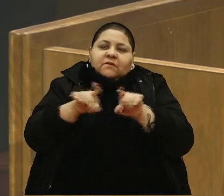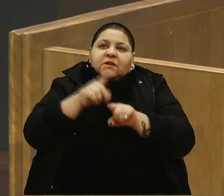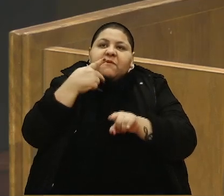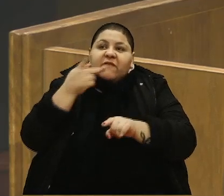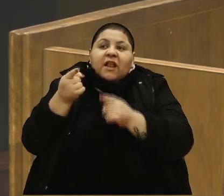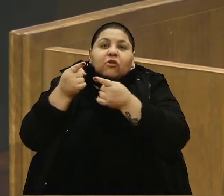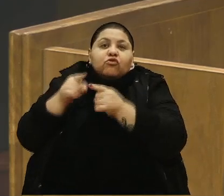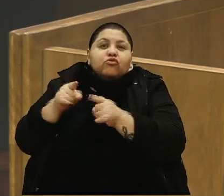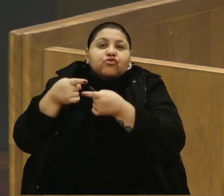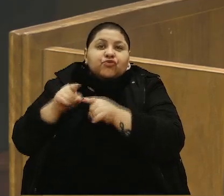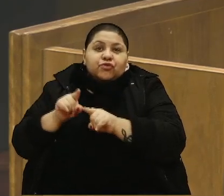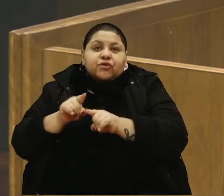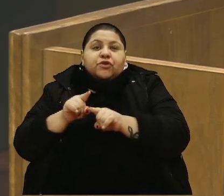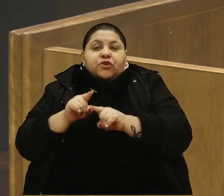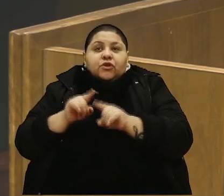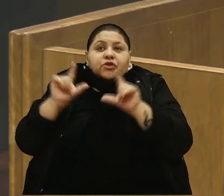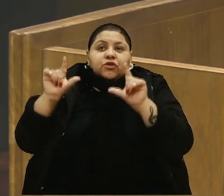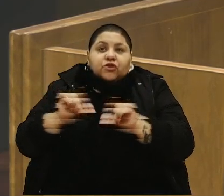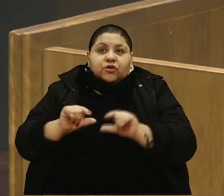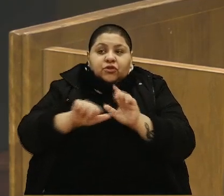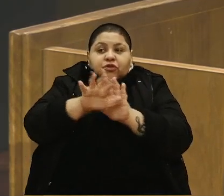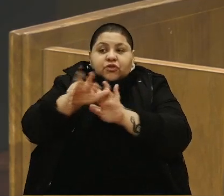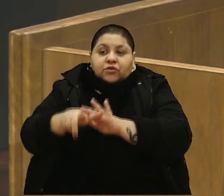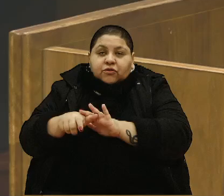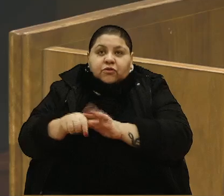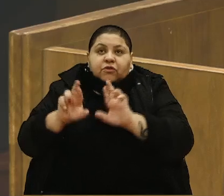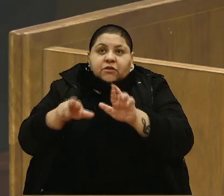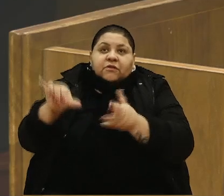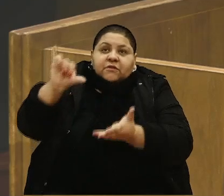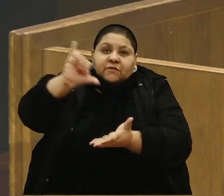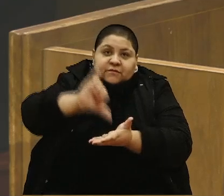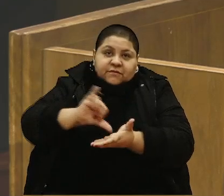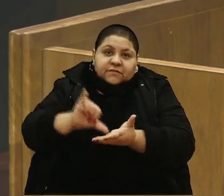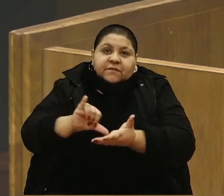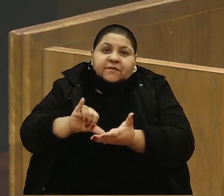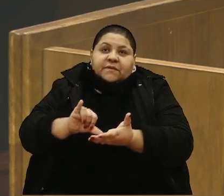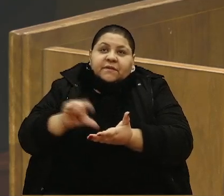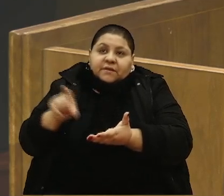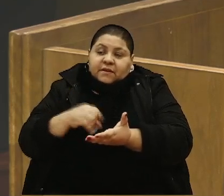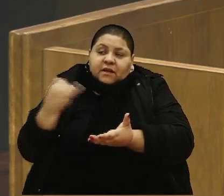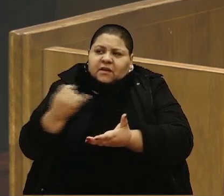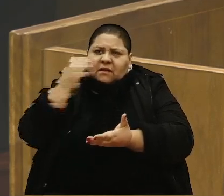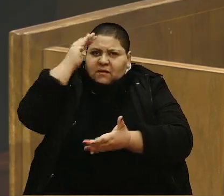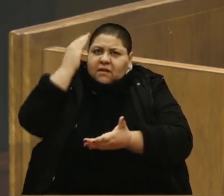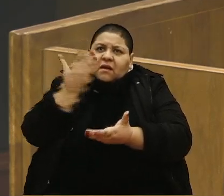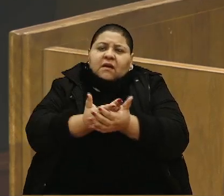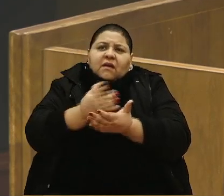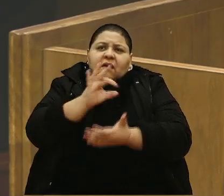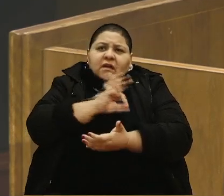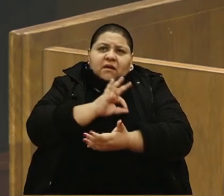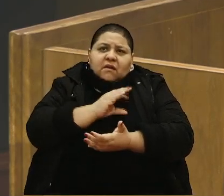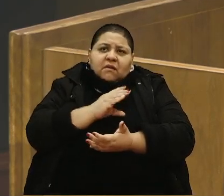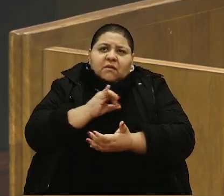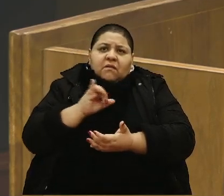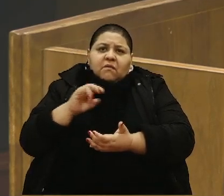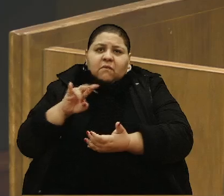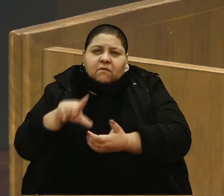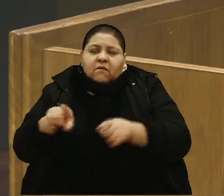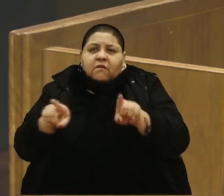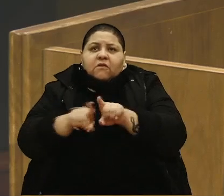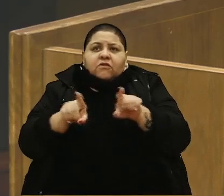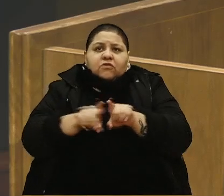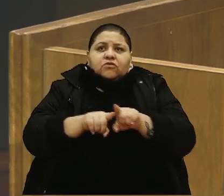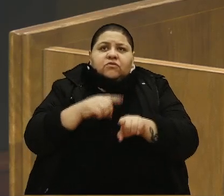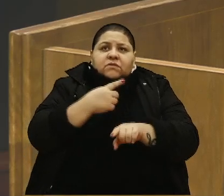desafio de redução dos furtos na região central, né? Que é muito importante, mas acredito que a Polícia Civil, junto com o 12º